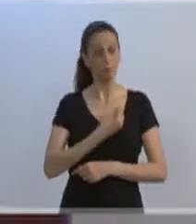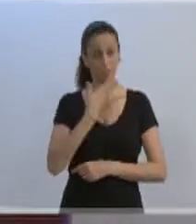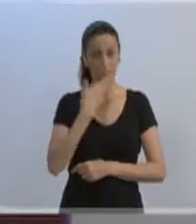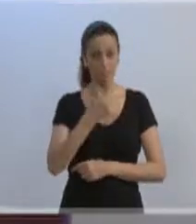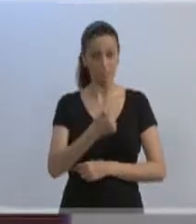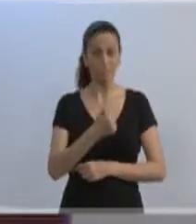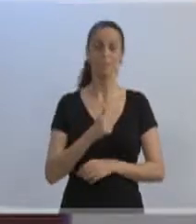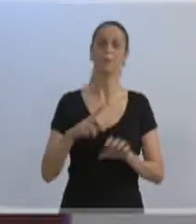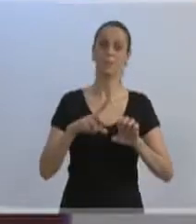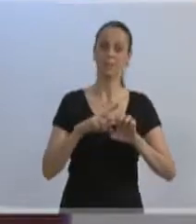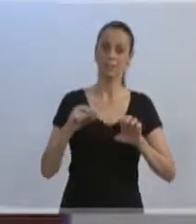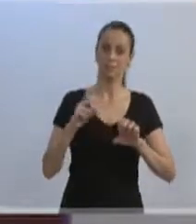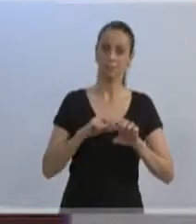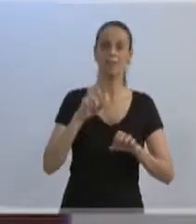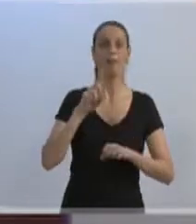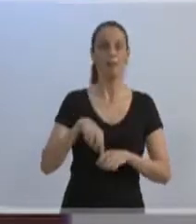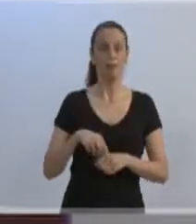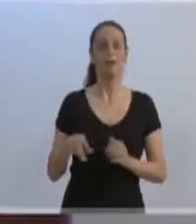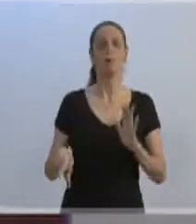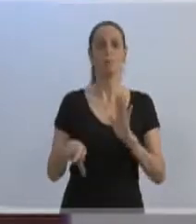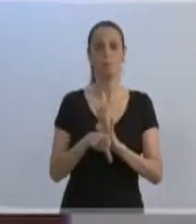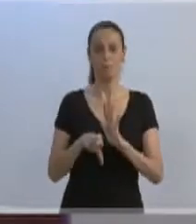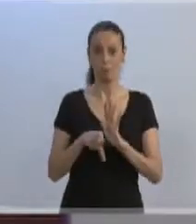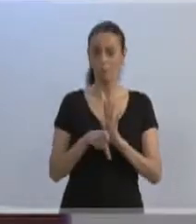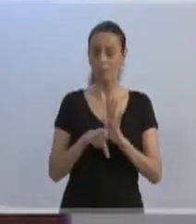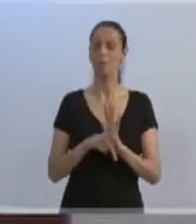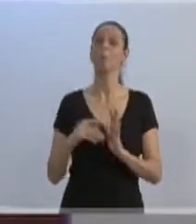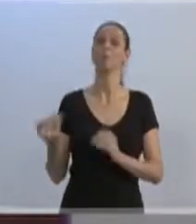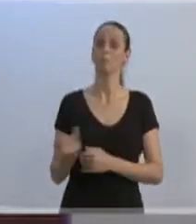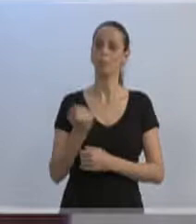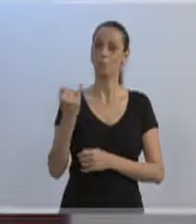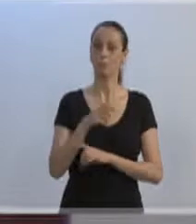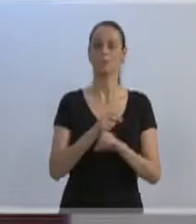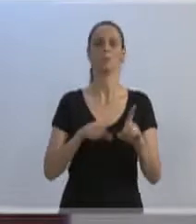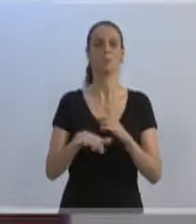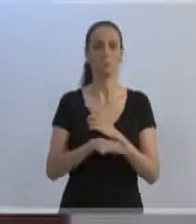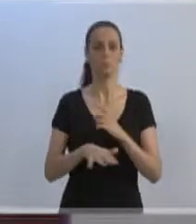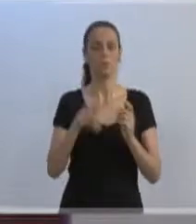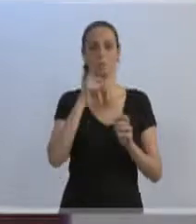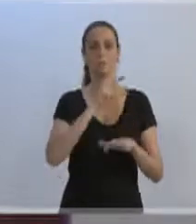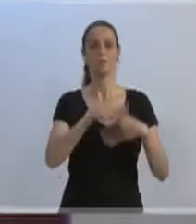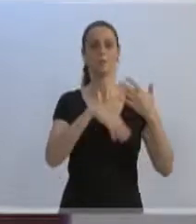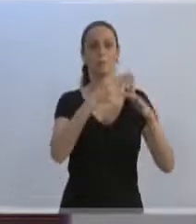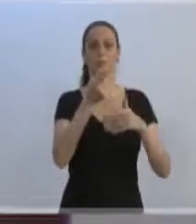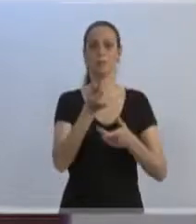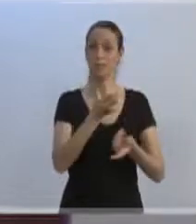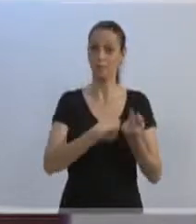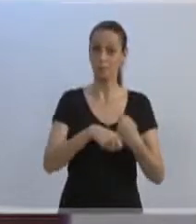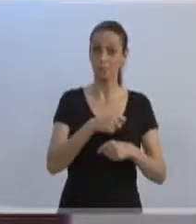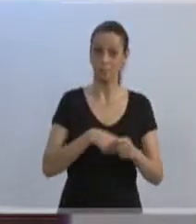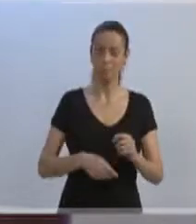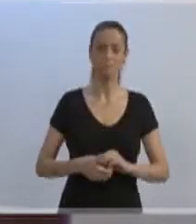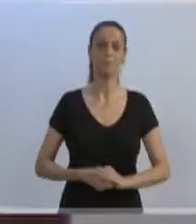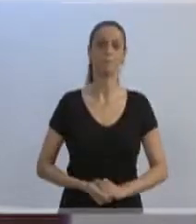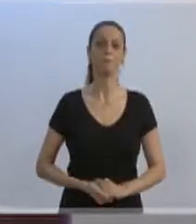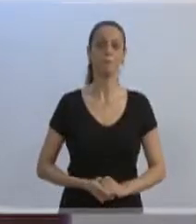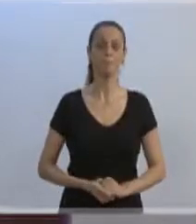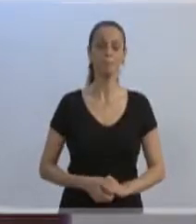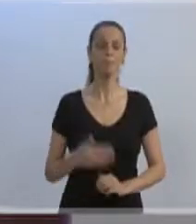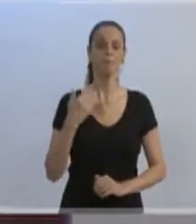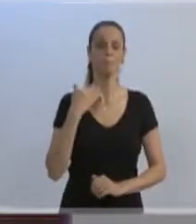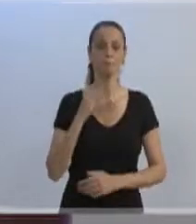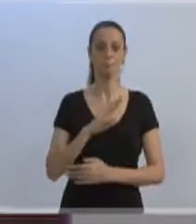o empreendedorismo é uma ferramenta muito poderosa da sociedade de se desenvolver economicamente o blusol